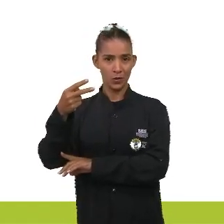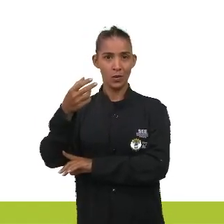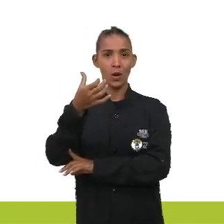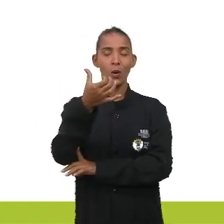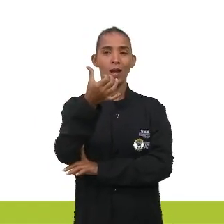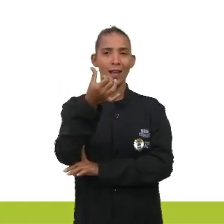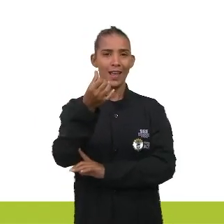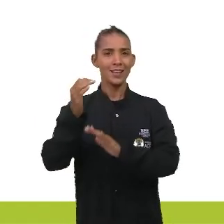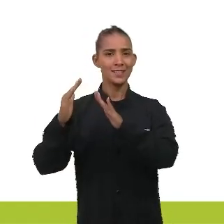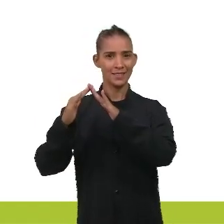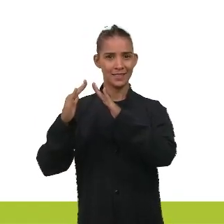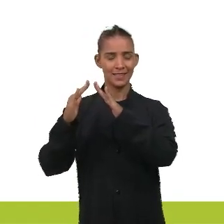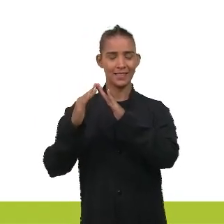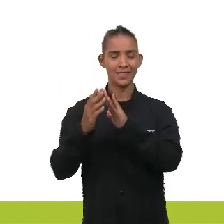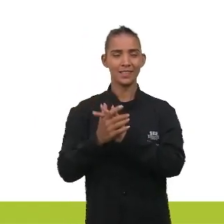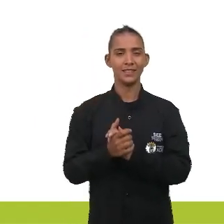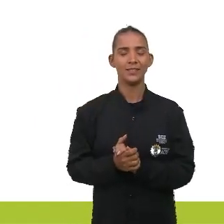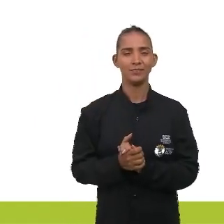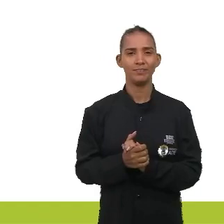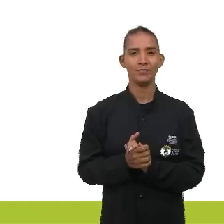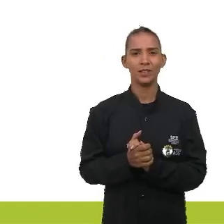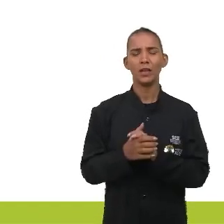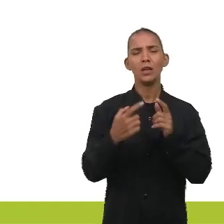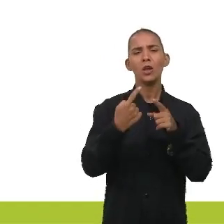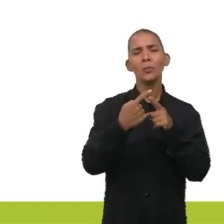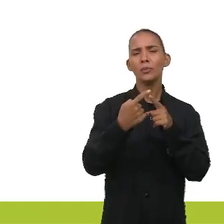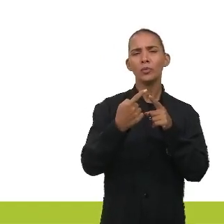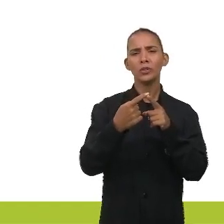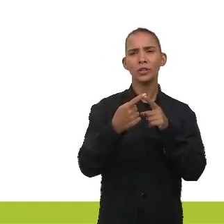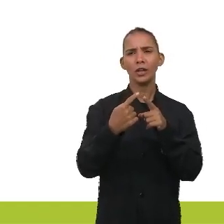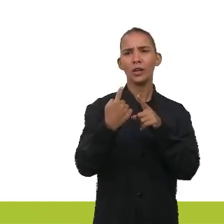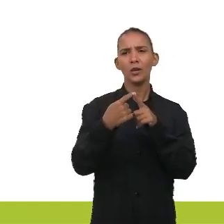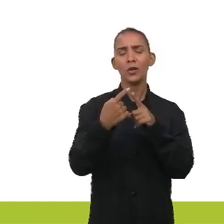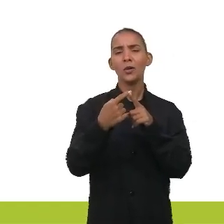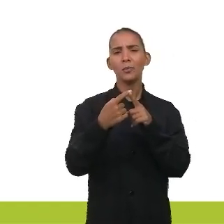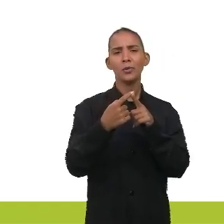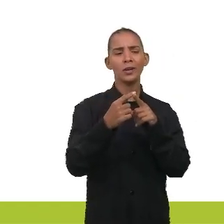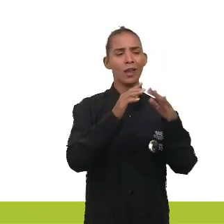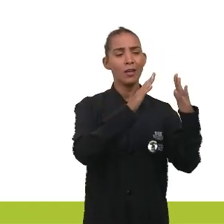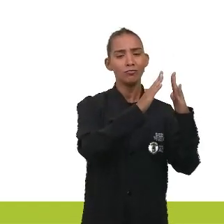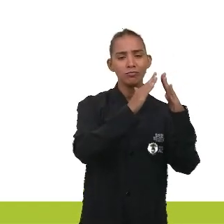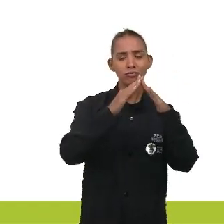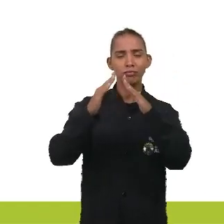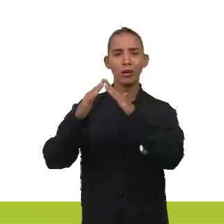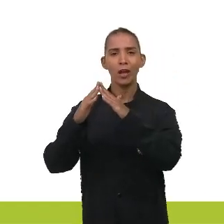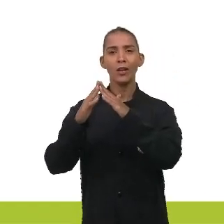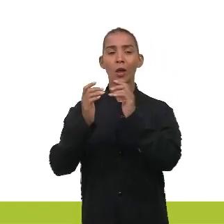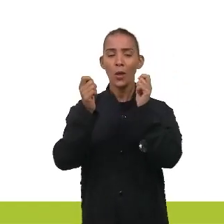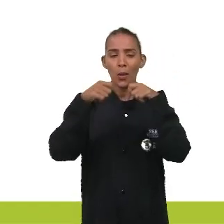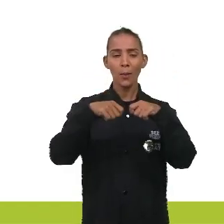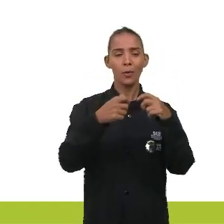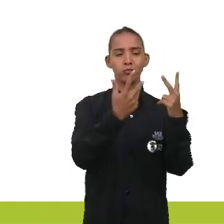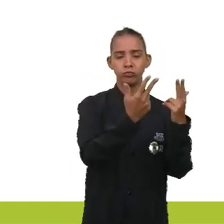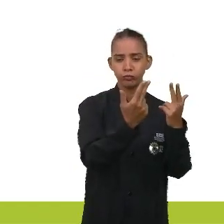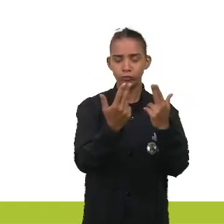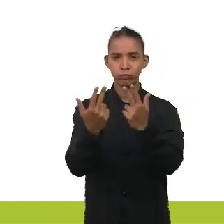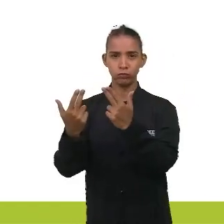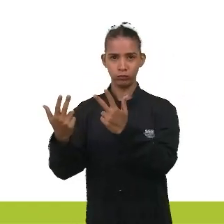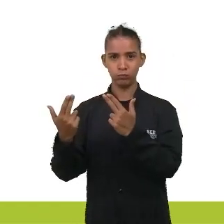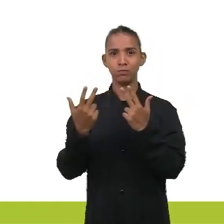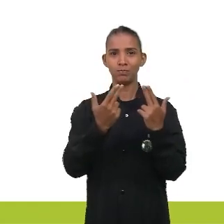6 casas. Por que isso? Porque eu posso pintar, por exemplo, todas as casas com a mesma cor. Eu posso pintar as 6 casas com a